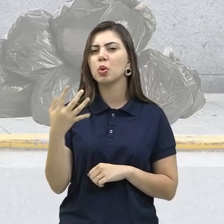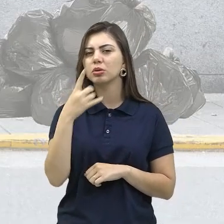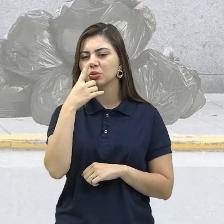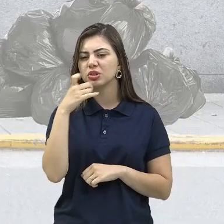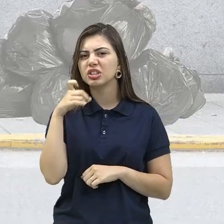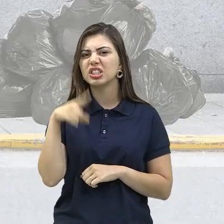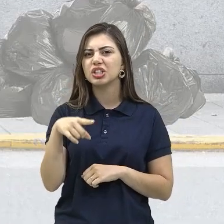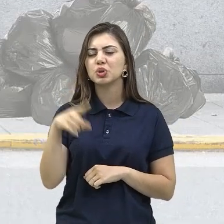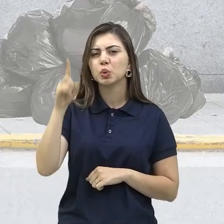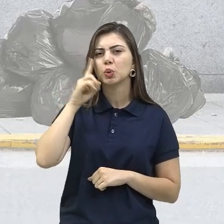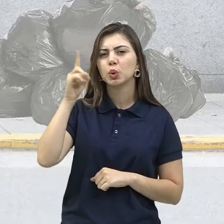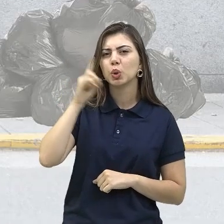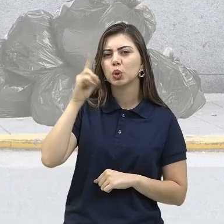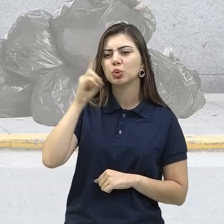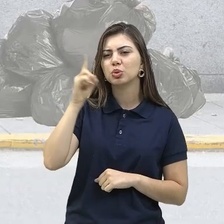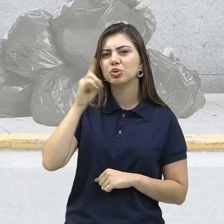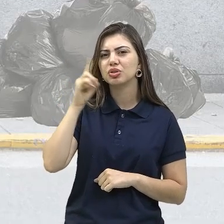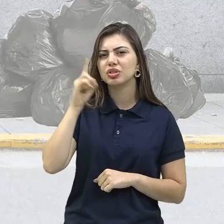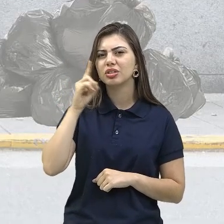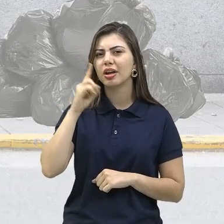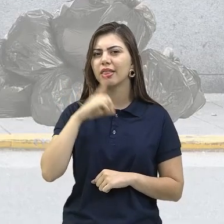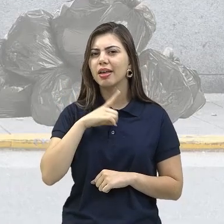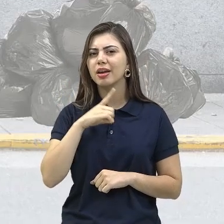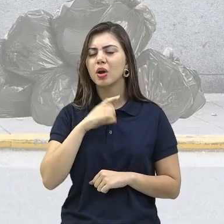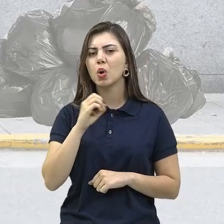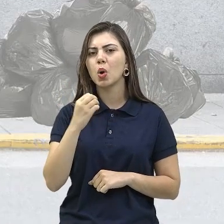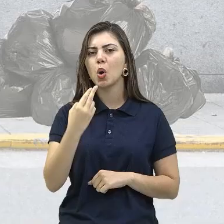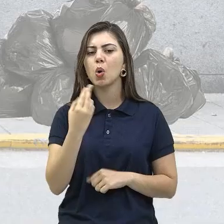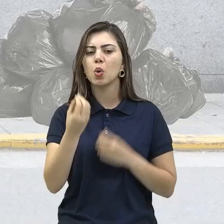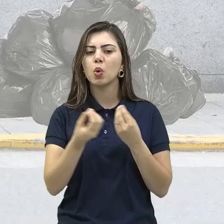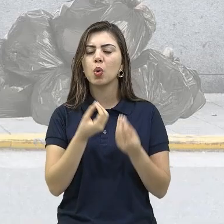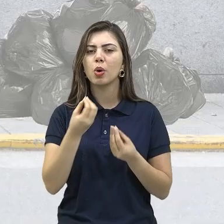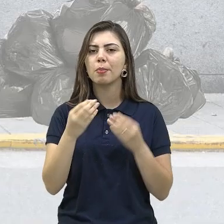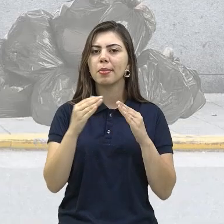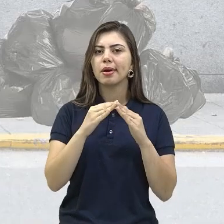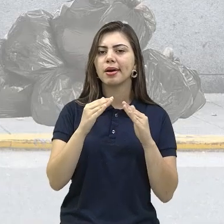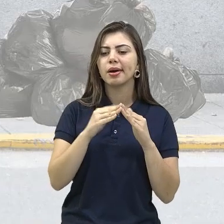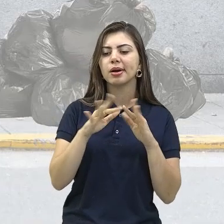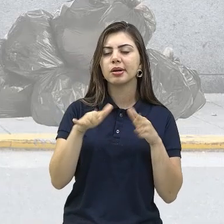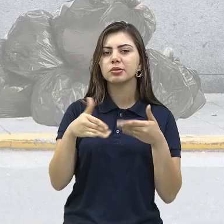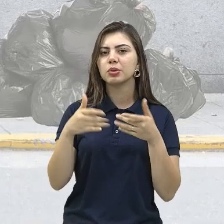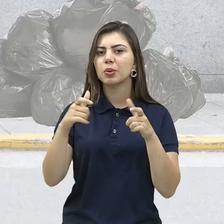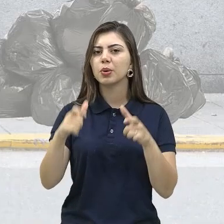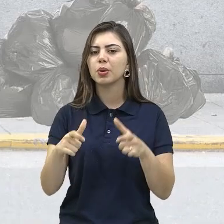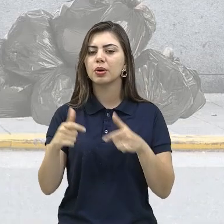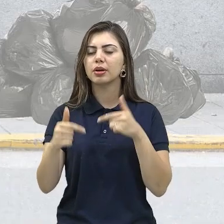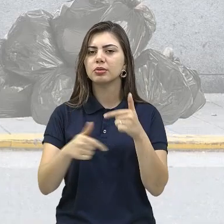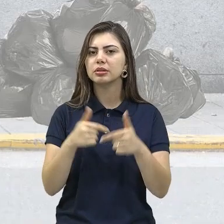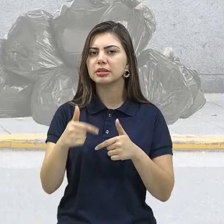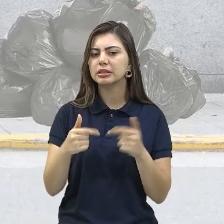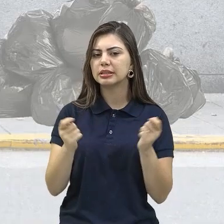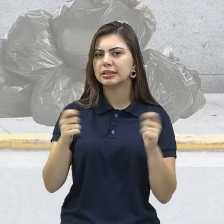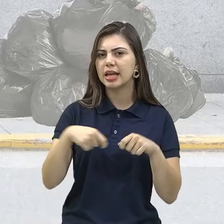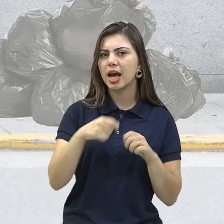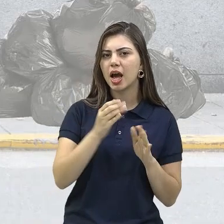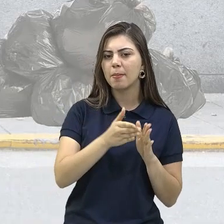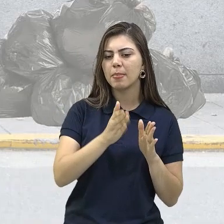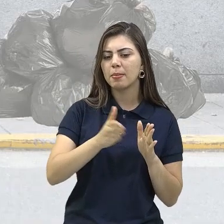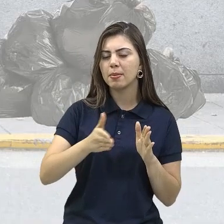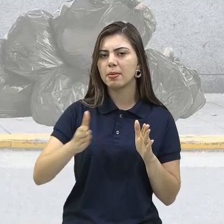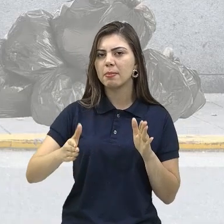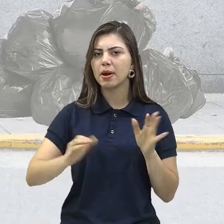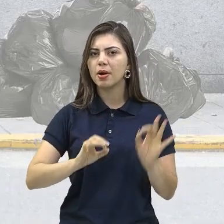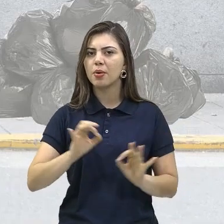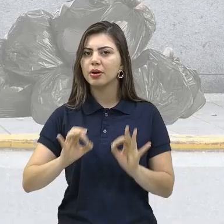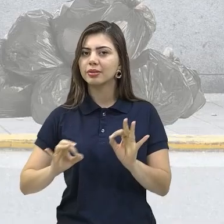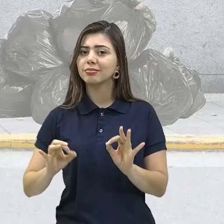produz por dia? Ou sobre como sua casa, o ambiente de trabalho, ele poderia ser mais organizado? Então,